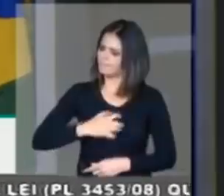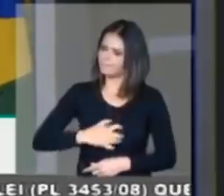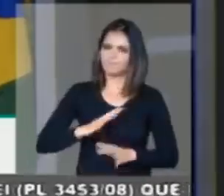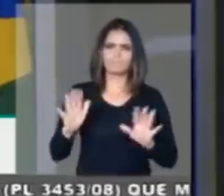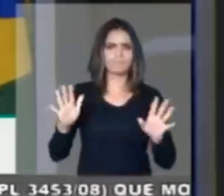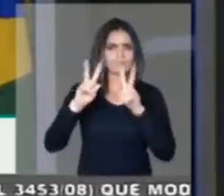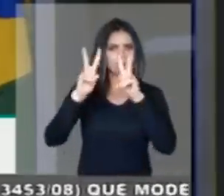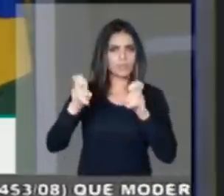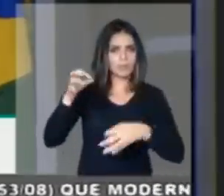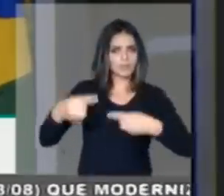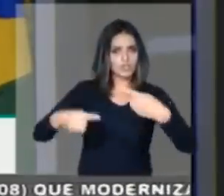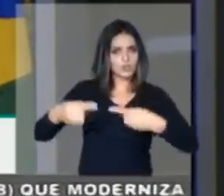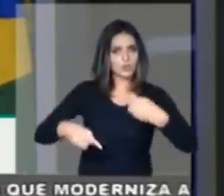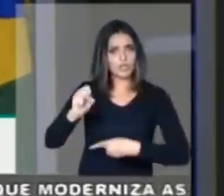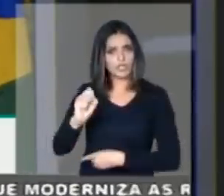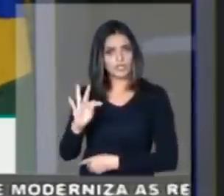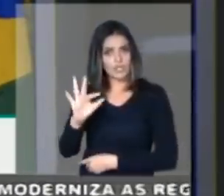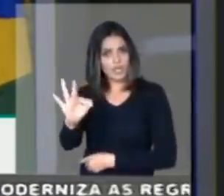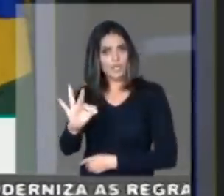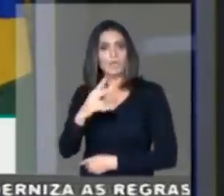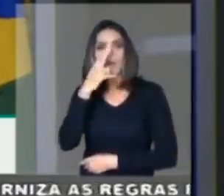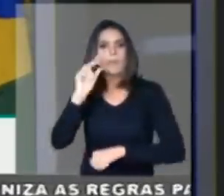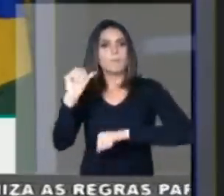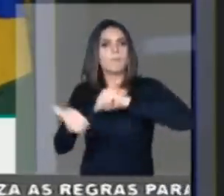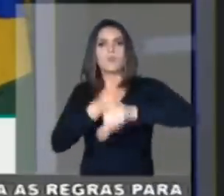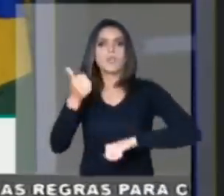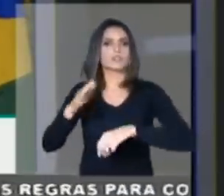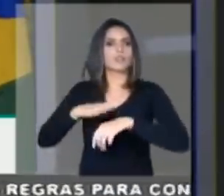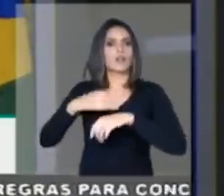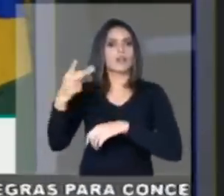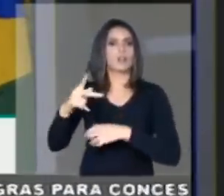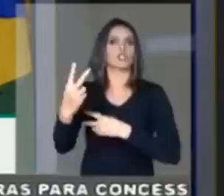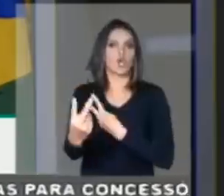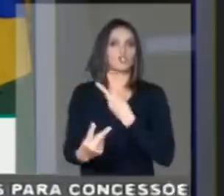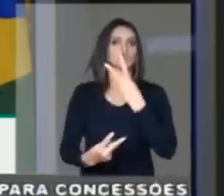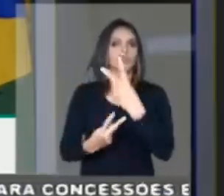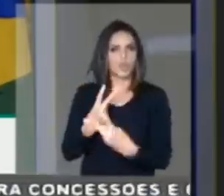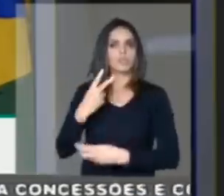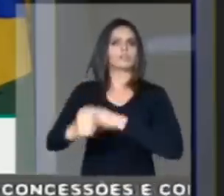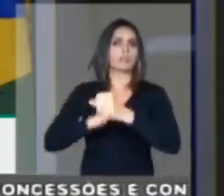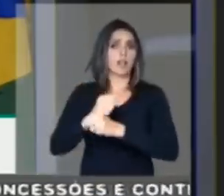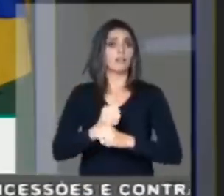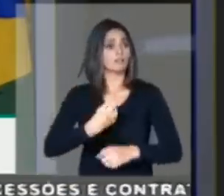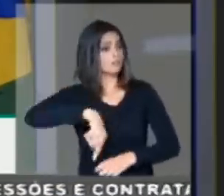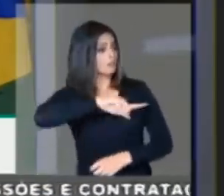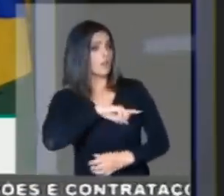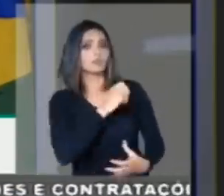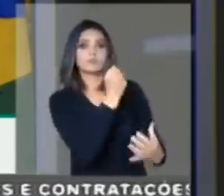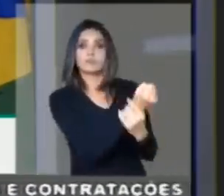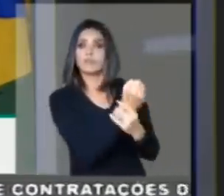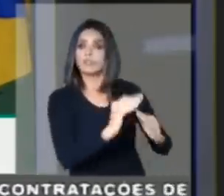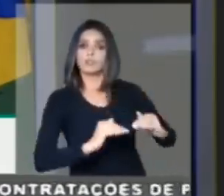tema tratado pelo Supremo Tribunal Federal, praticamente mudando a sua jurisprudência de 2 em 2 anos, quando este parlamento deveria garantir a